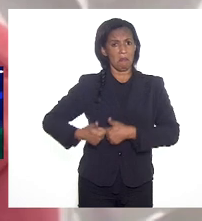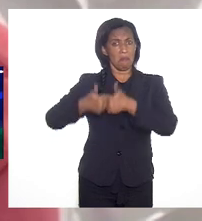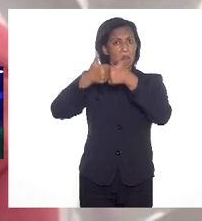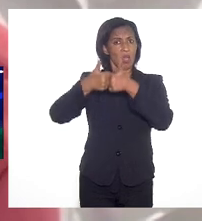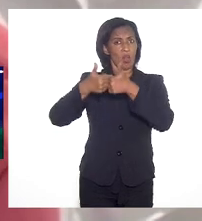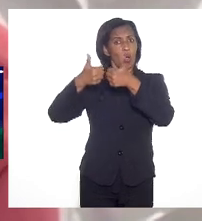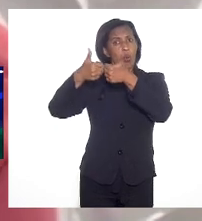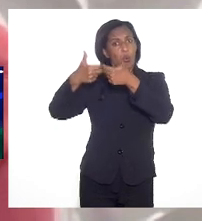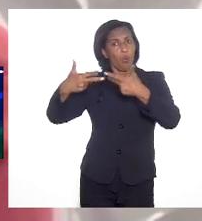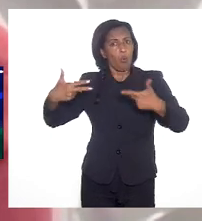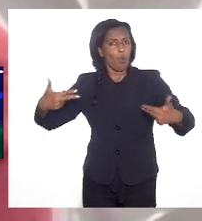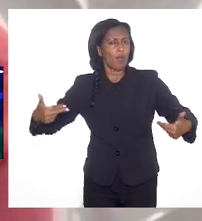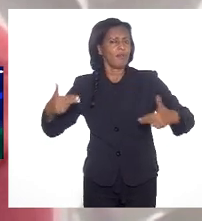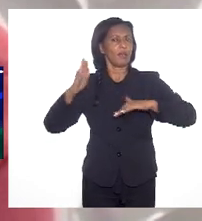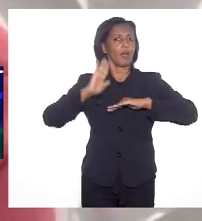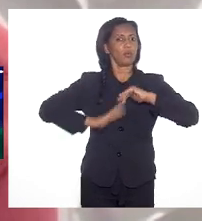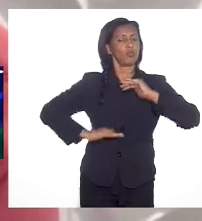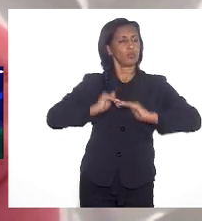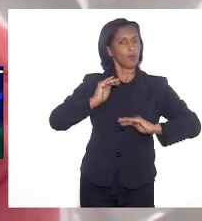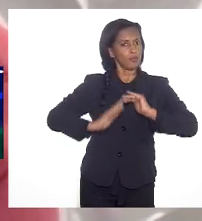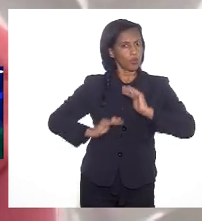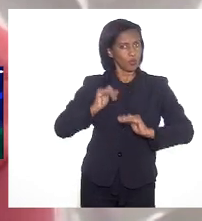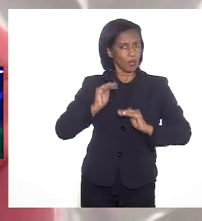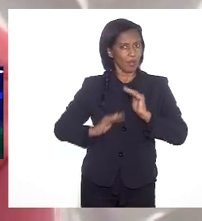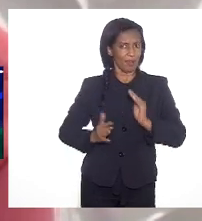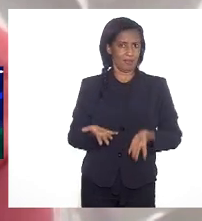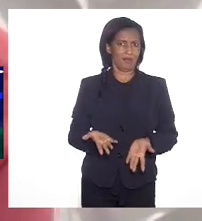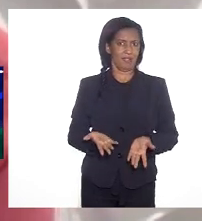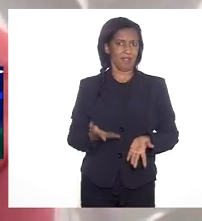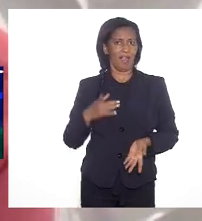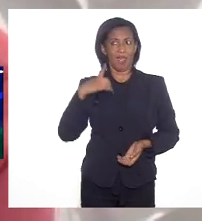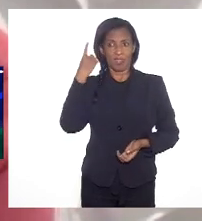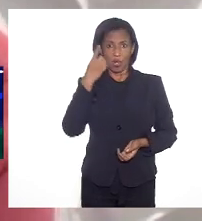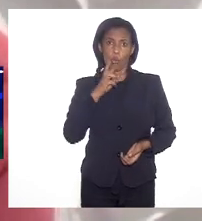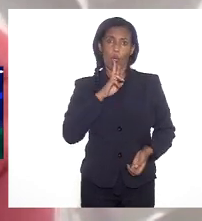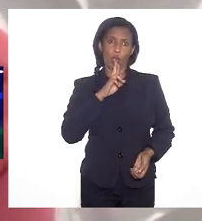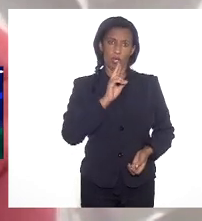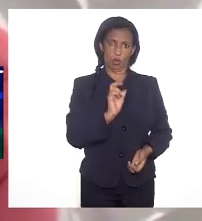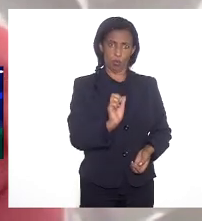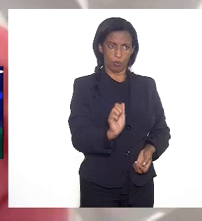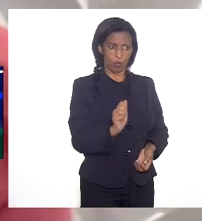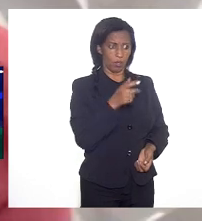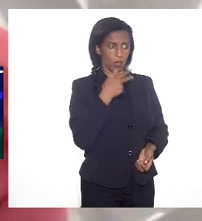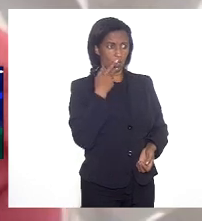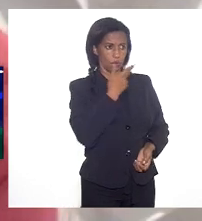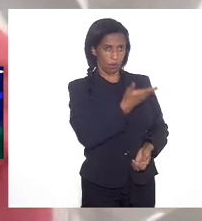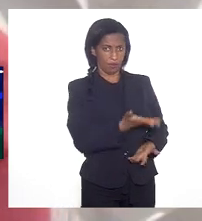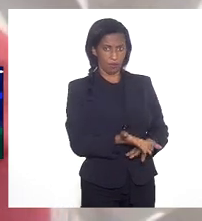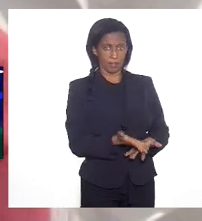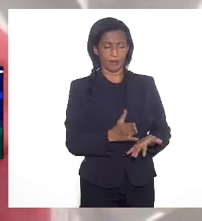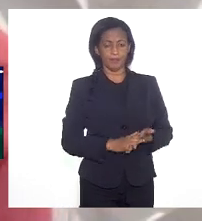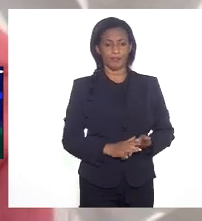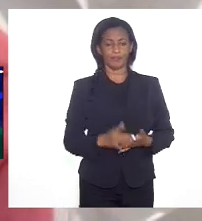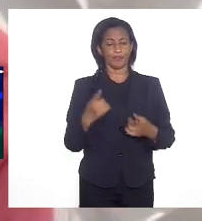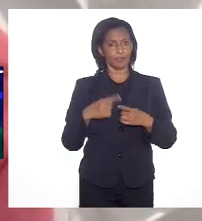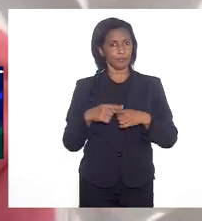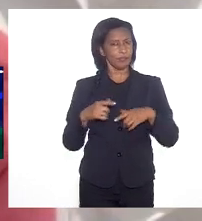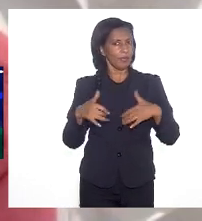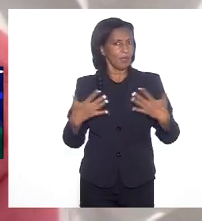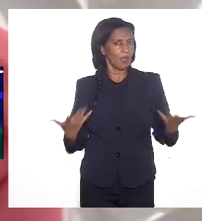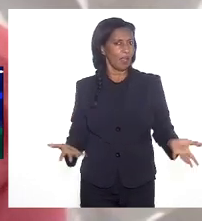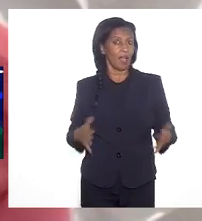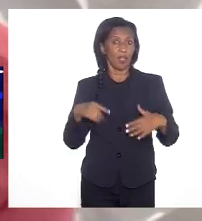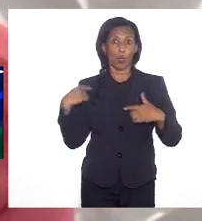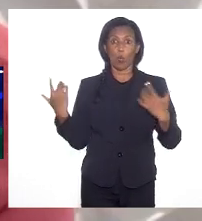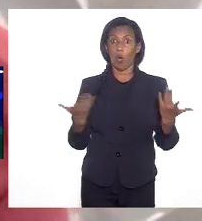qualificar os profissionais. aí, já me referindo, deputado Rodrigo Amorim, à sua fala, porque é óbvio, quando nós